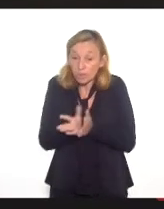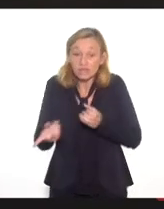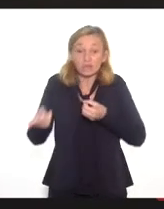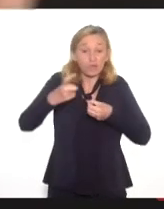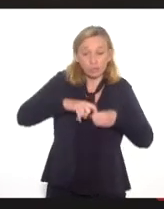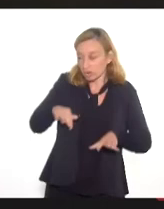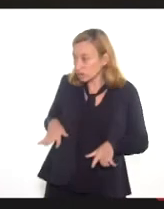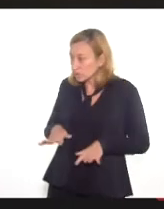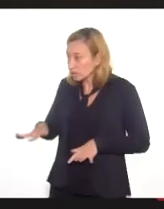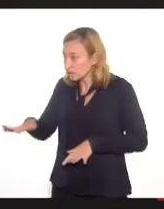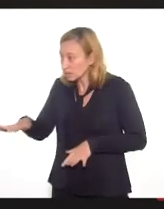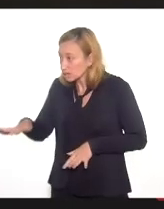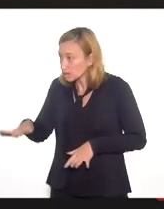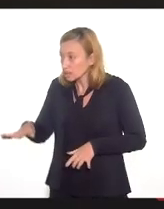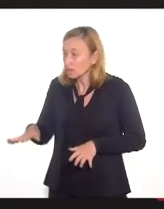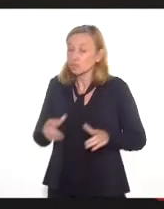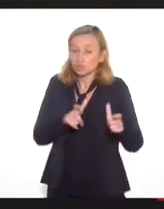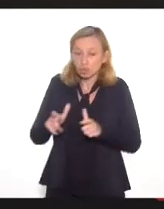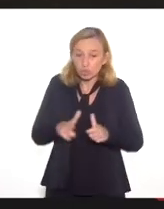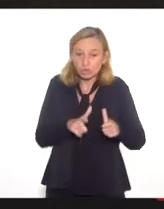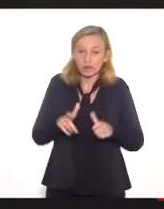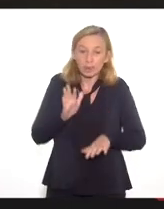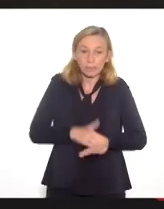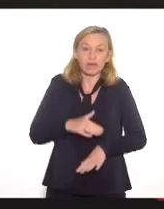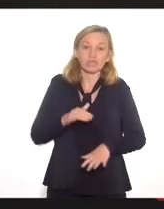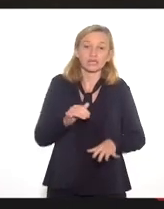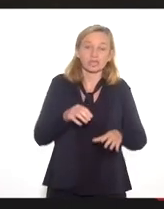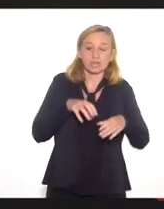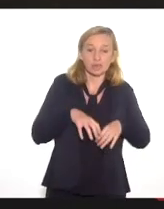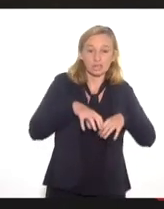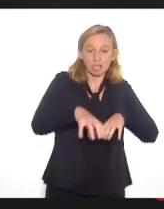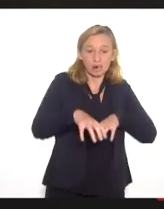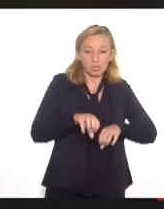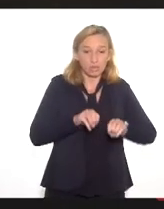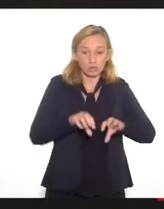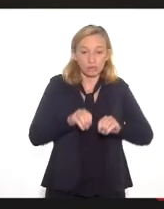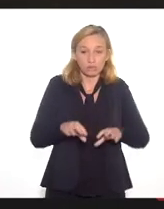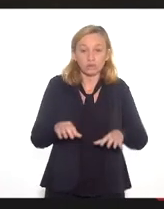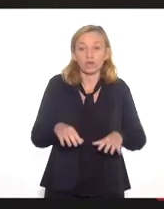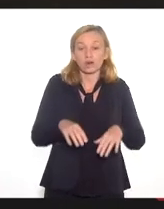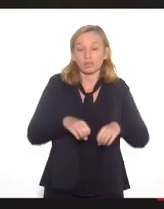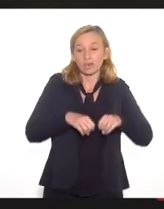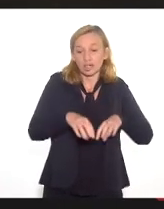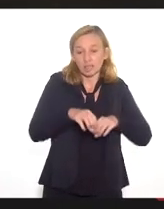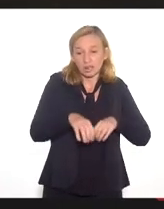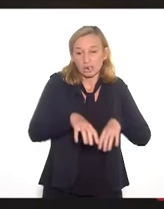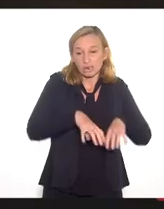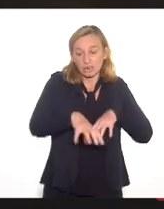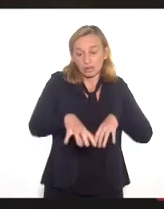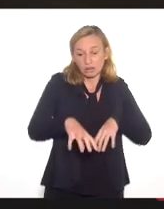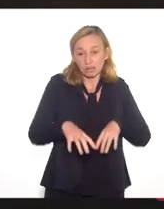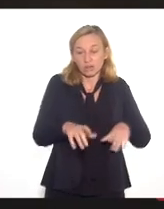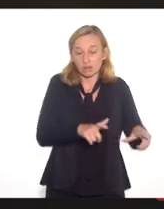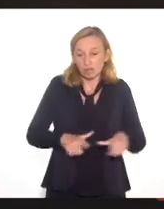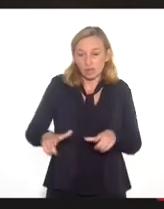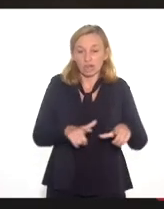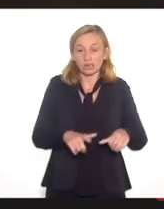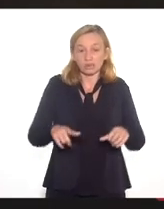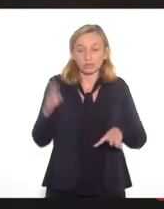periferia e nas regiões mais remotas do Brasil e a resposta é claro foi a resposta que a gente ouve até